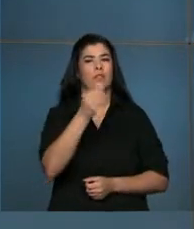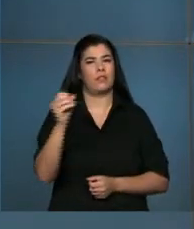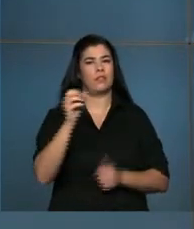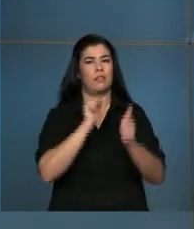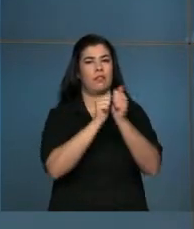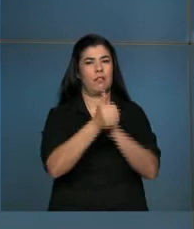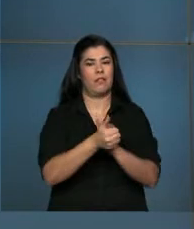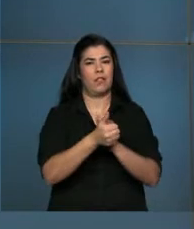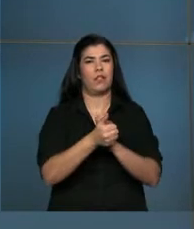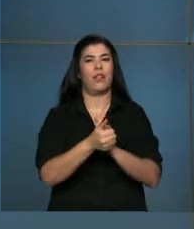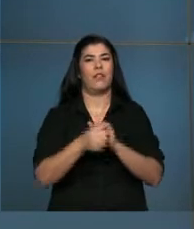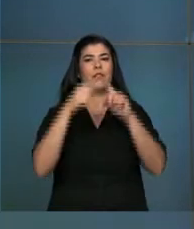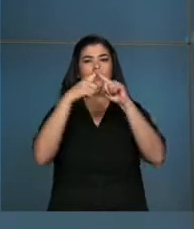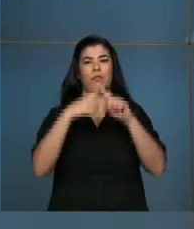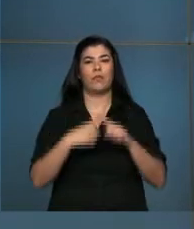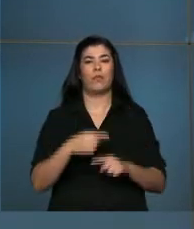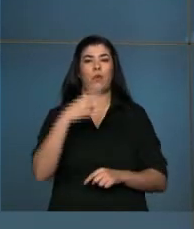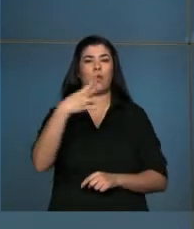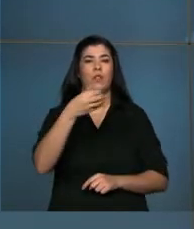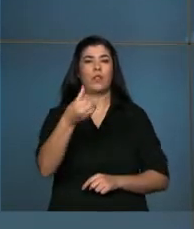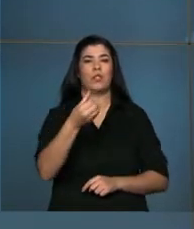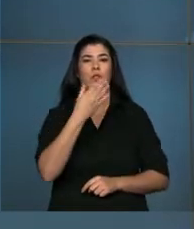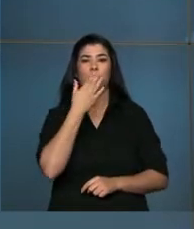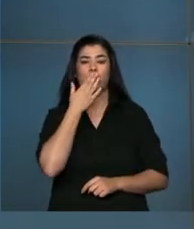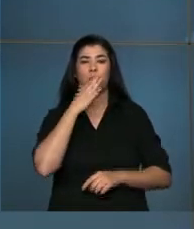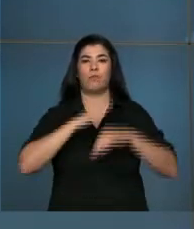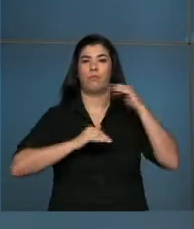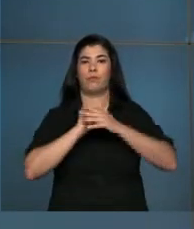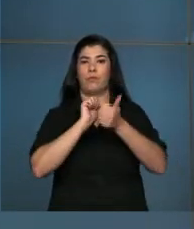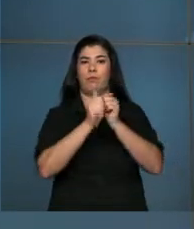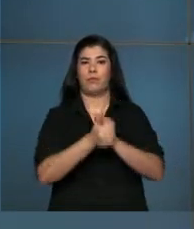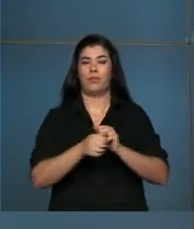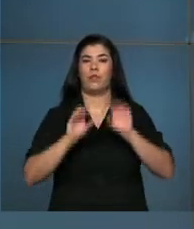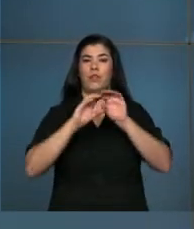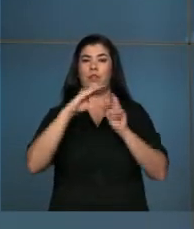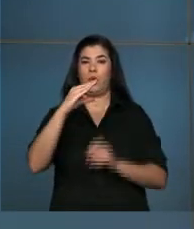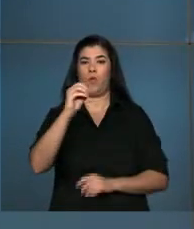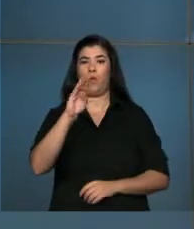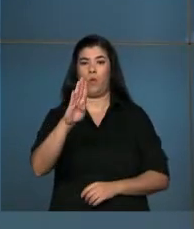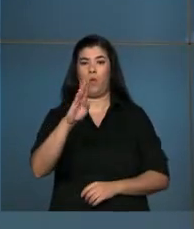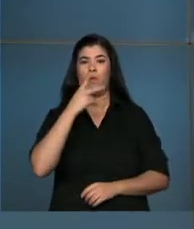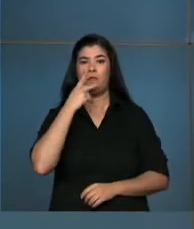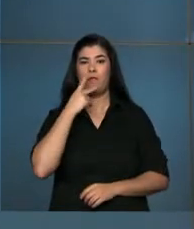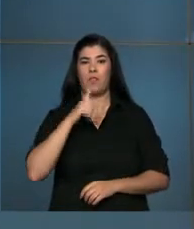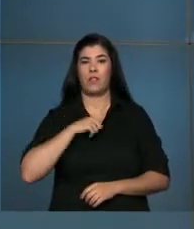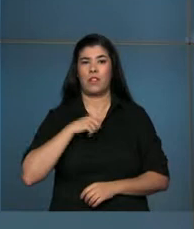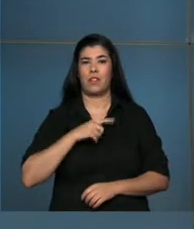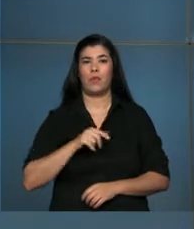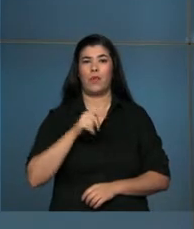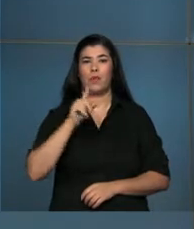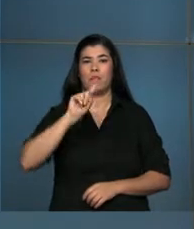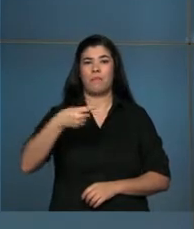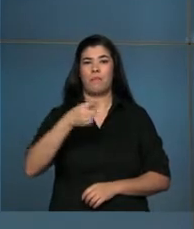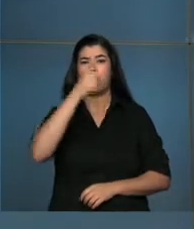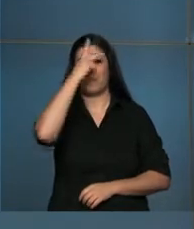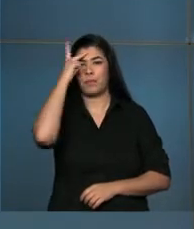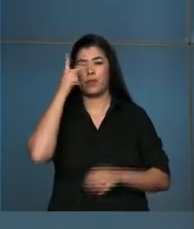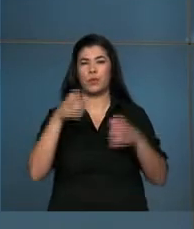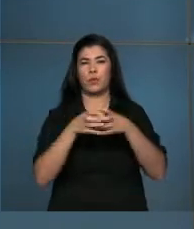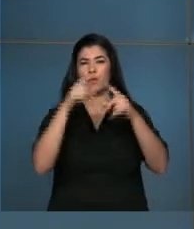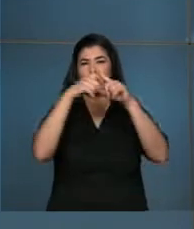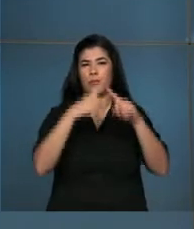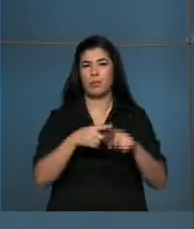disputando 46 modalidades. Segundo o Comitê Olímpico do Brasil, a delegação tem quase 1.000 pessoas, entre competidores,